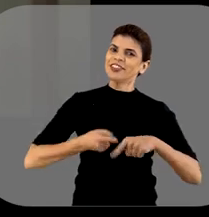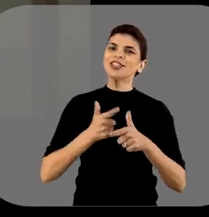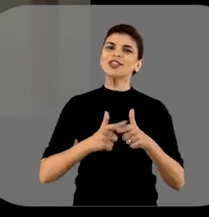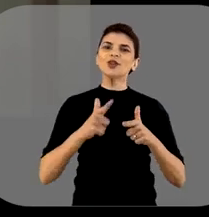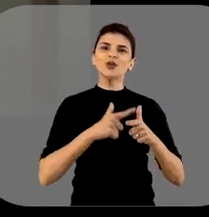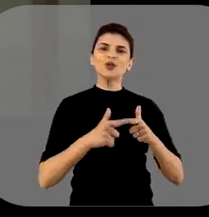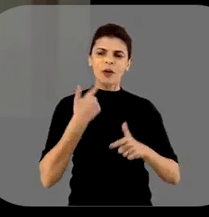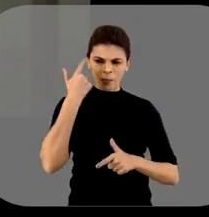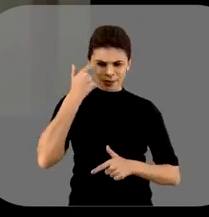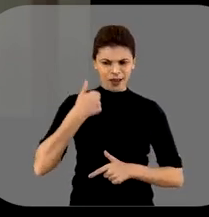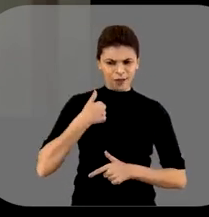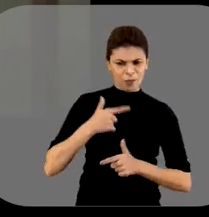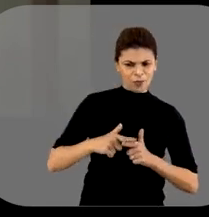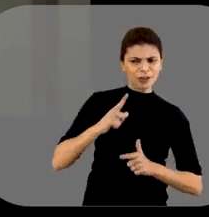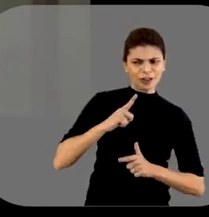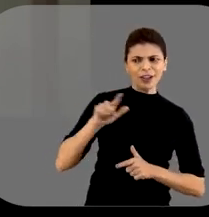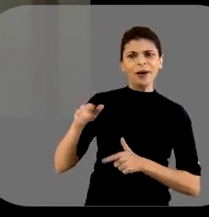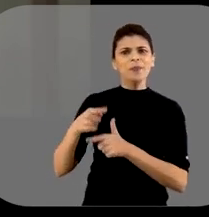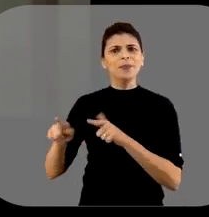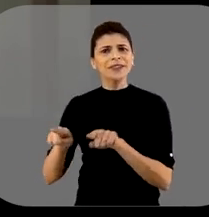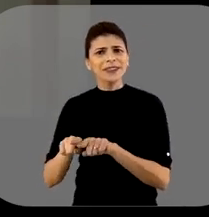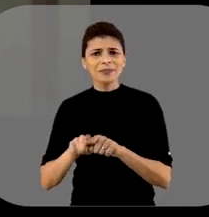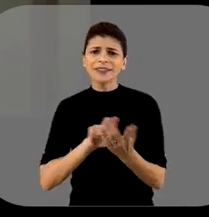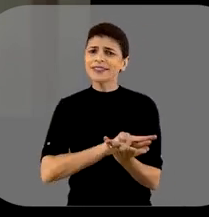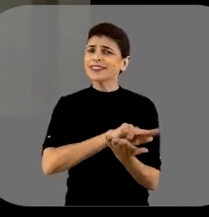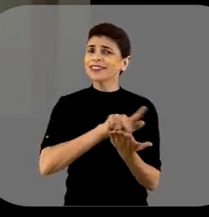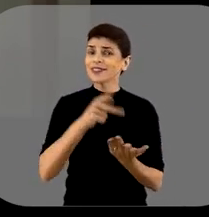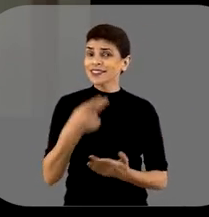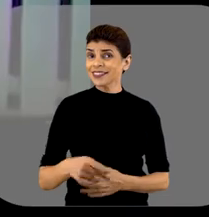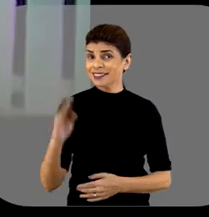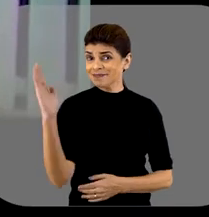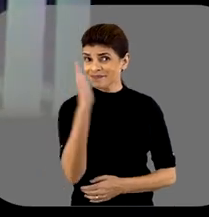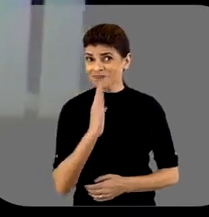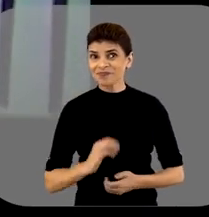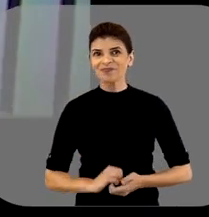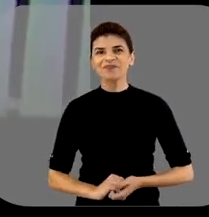suas situações, por ver o tempo todo a diversidade no país, né?